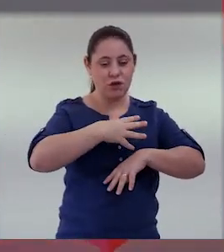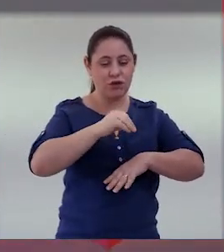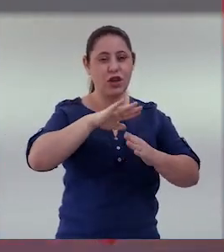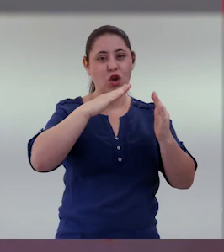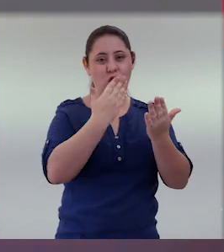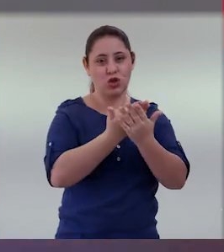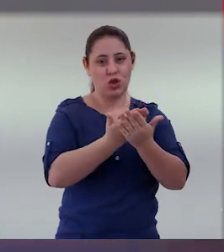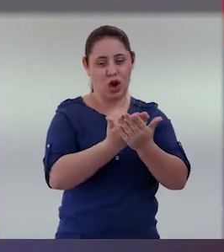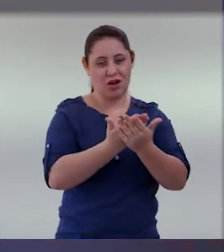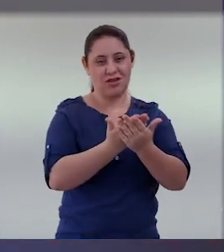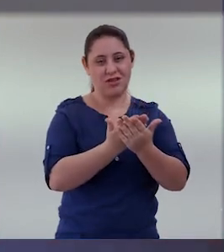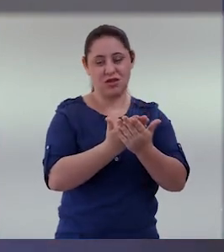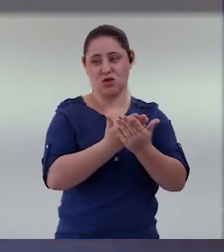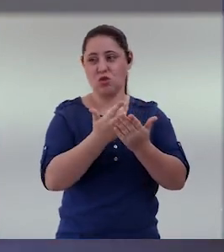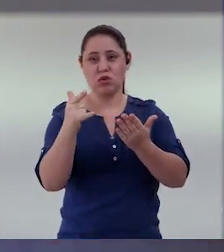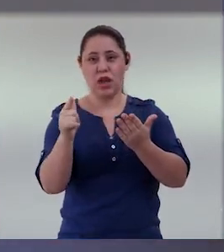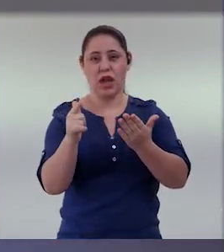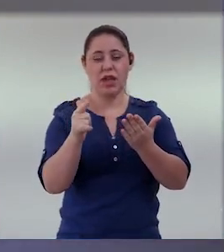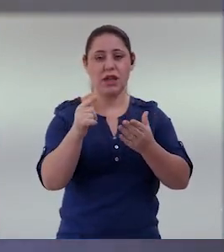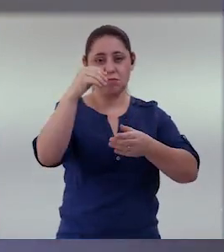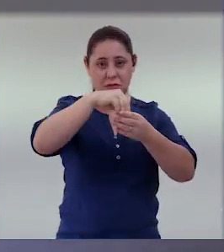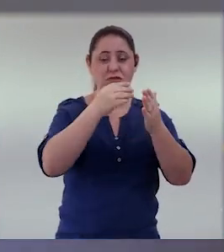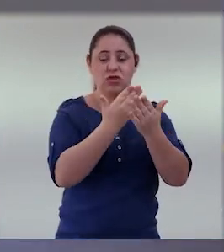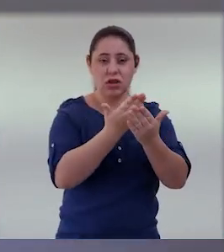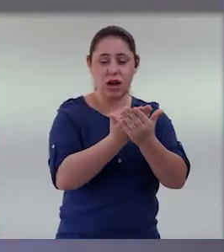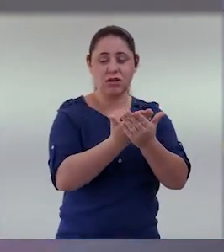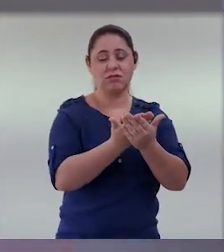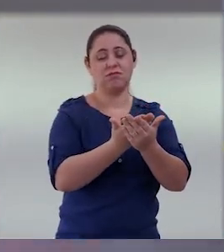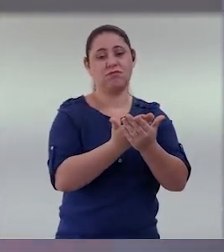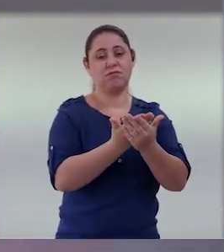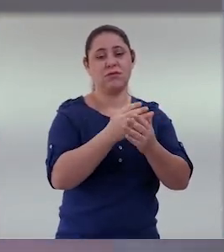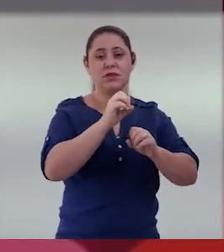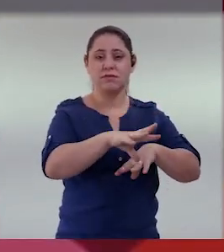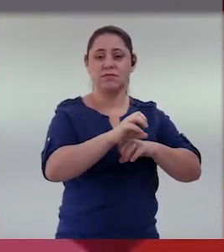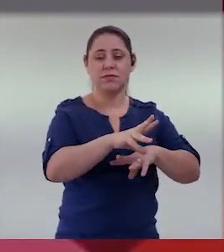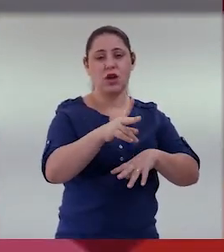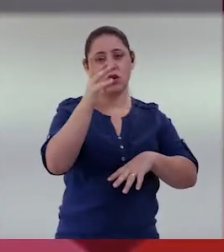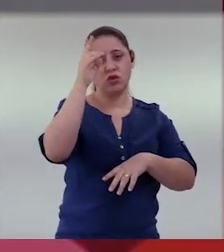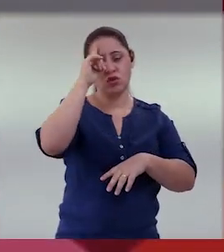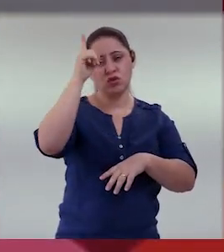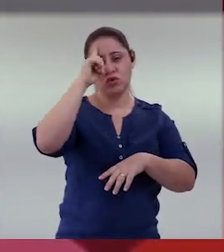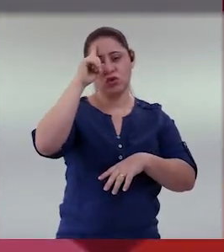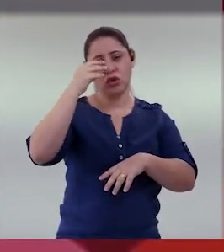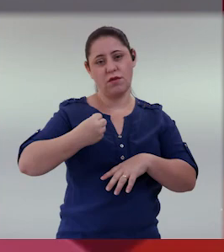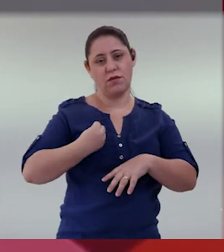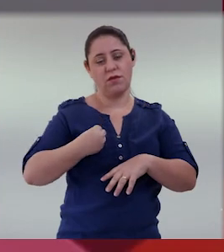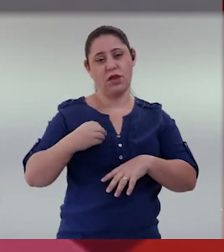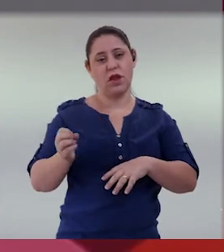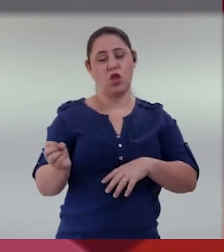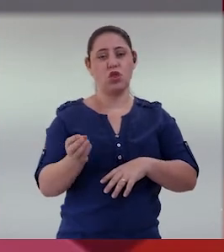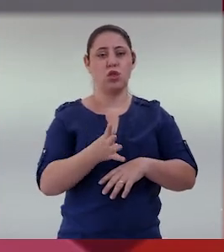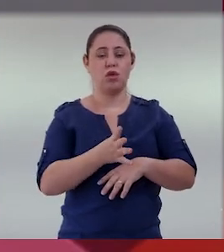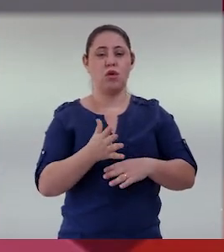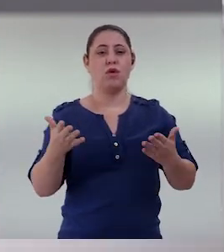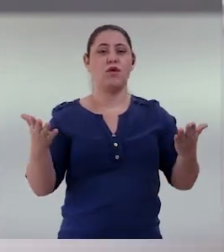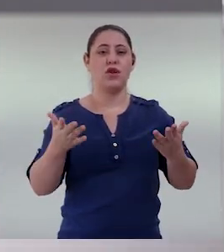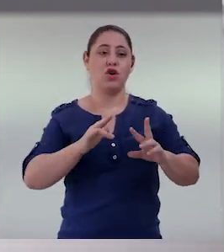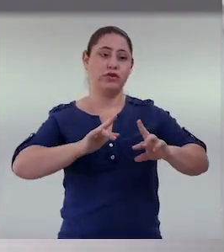dando aula para os seus filhos em casa, né, tendo que trabalhar em casa, então a rotina se tornou